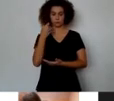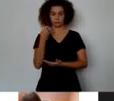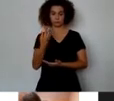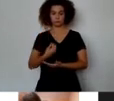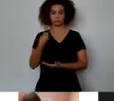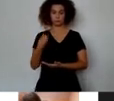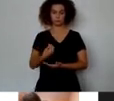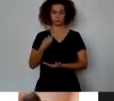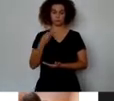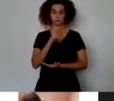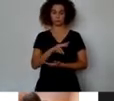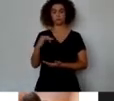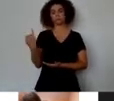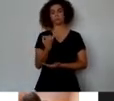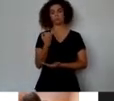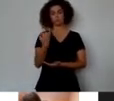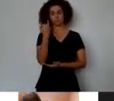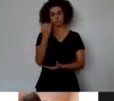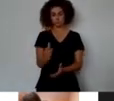ser importante também.